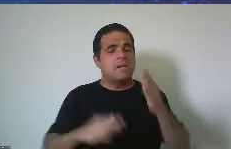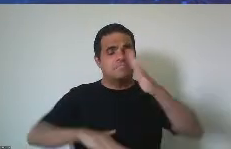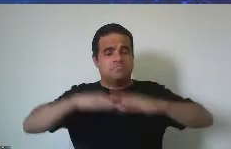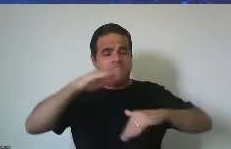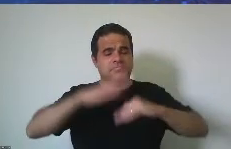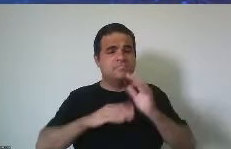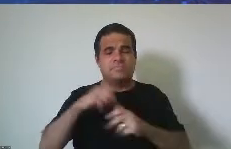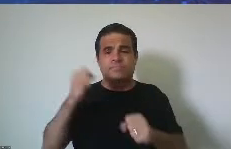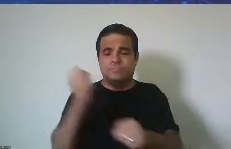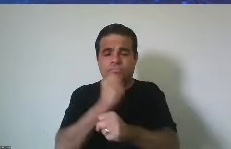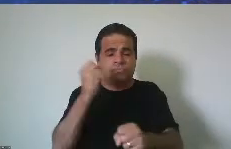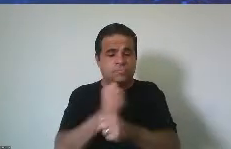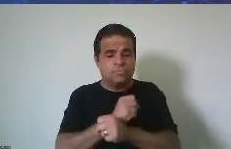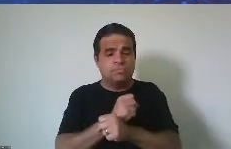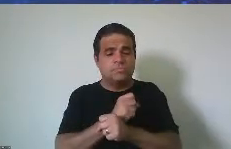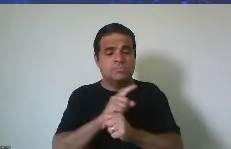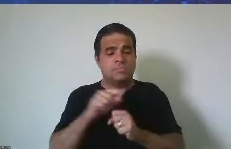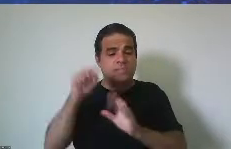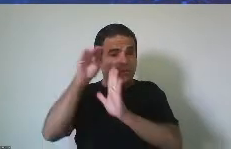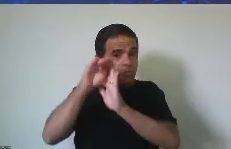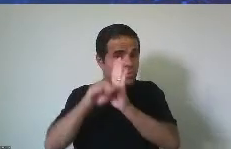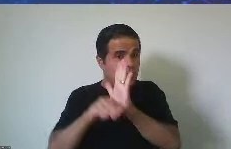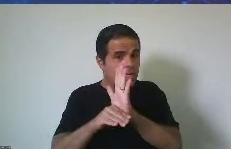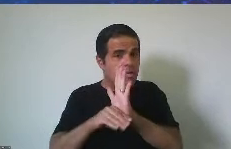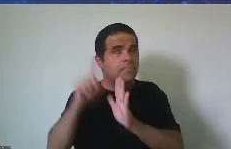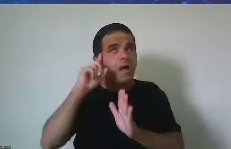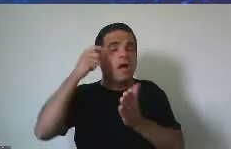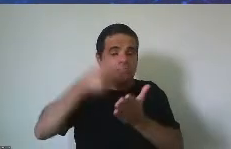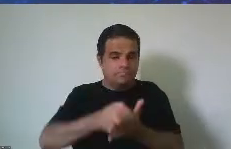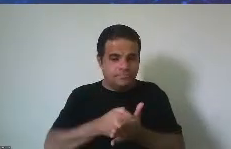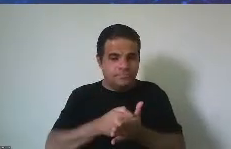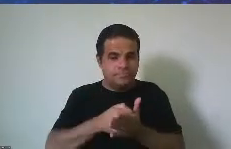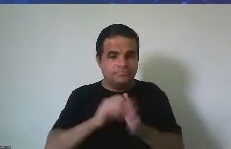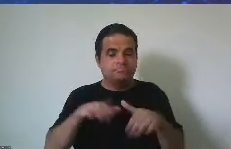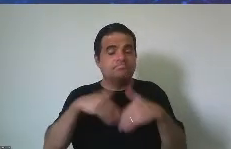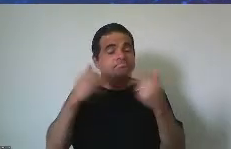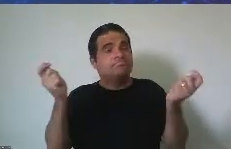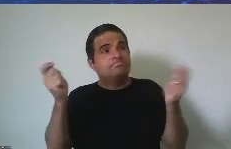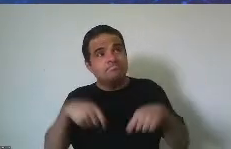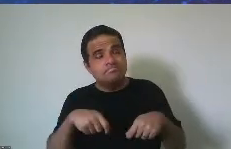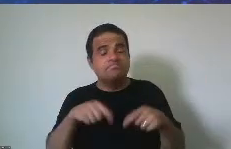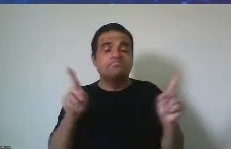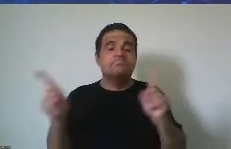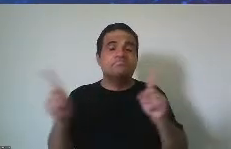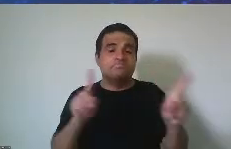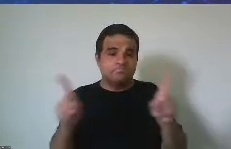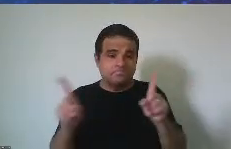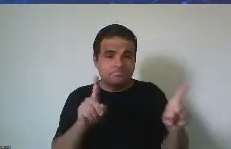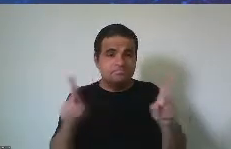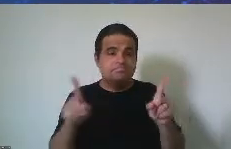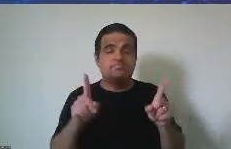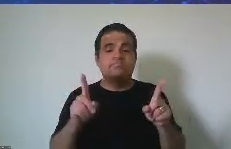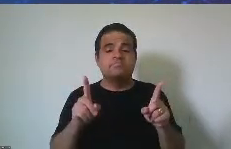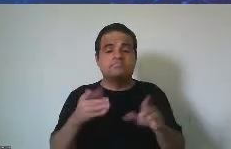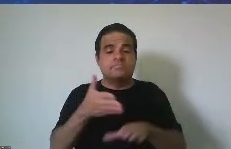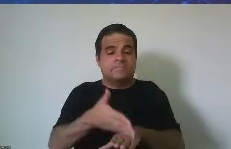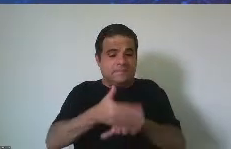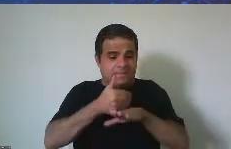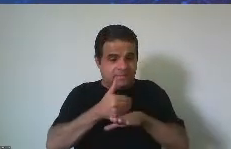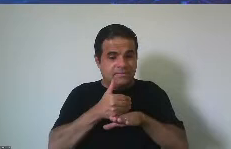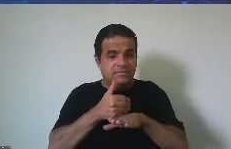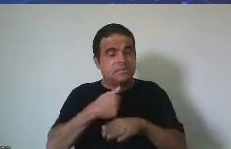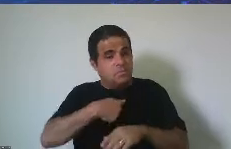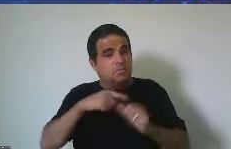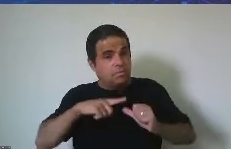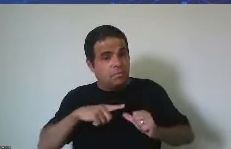para construção nessa cronograma nós definimos quais poderiam ser ou não ser antecipações que eu teria para